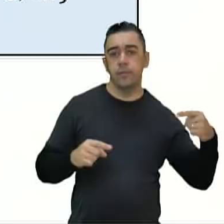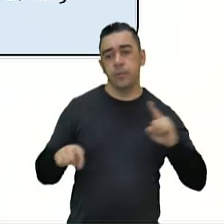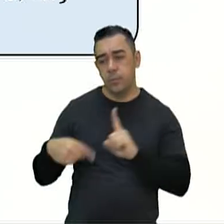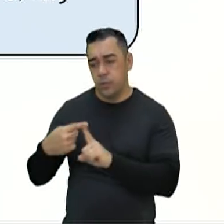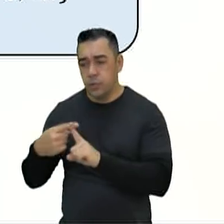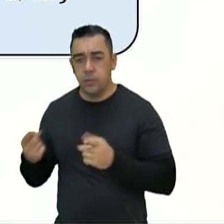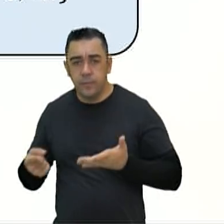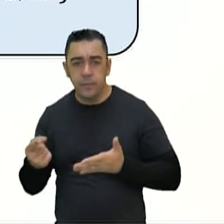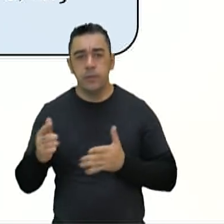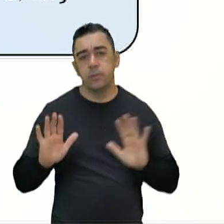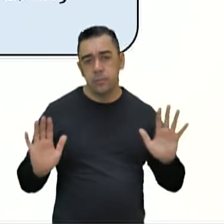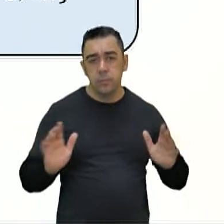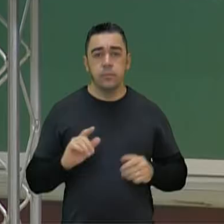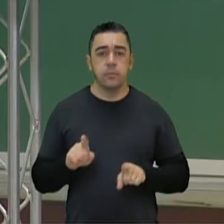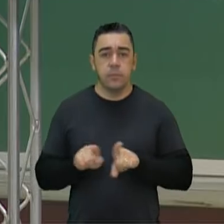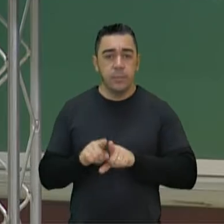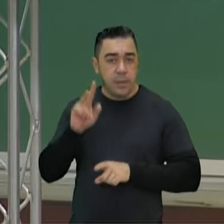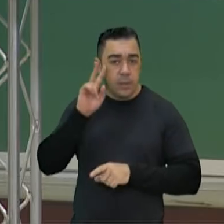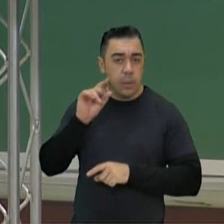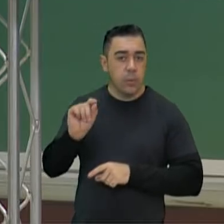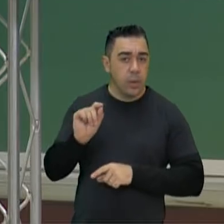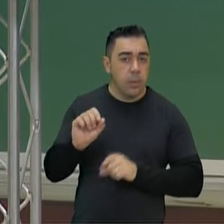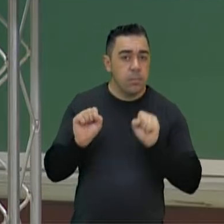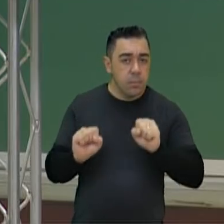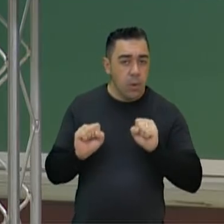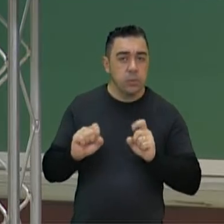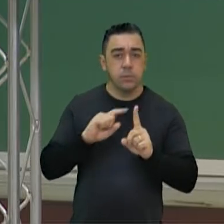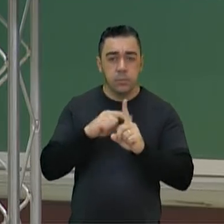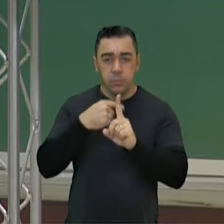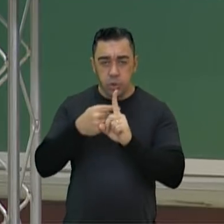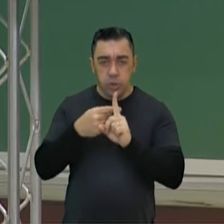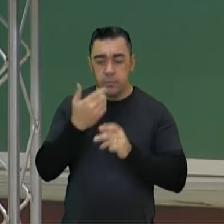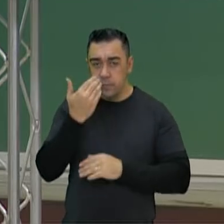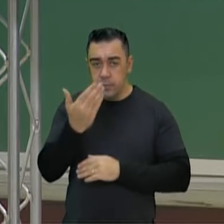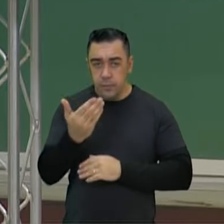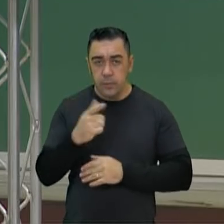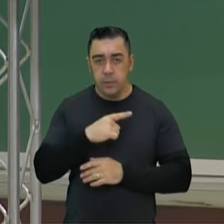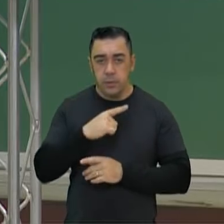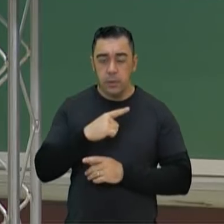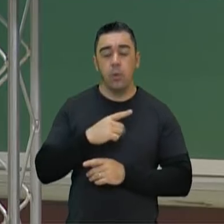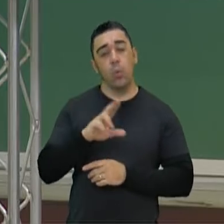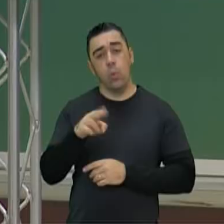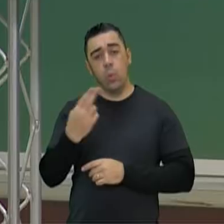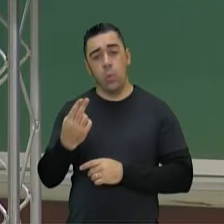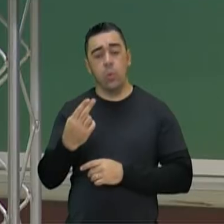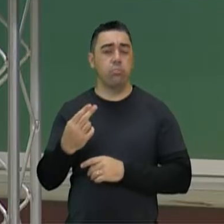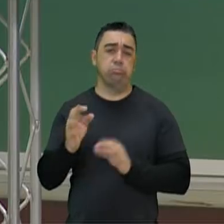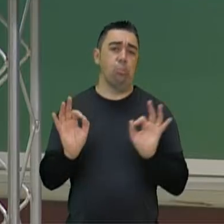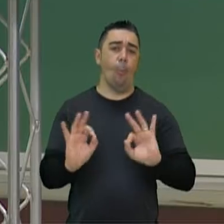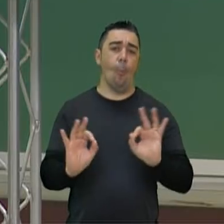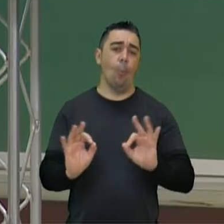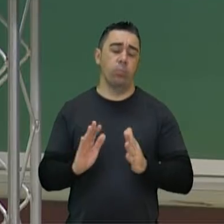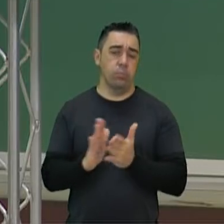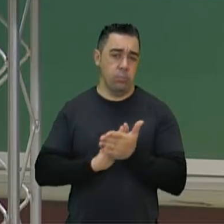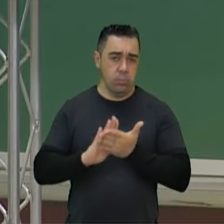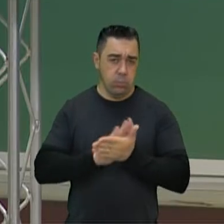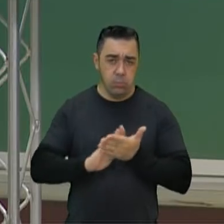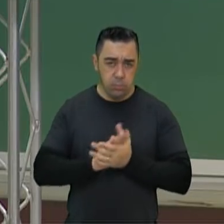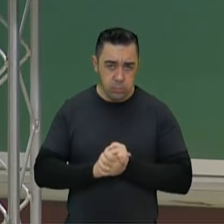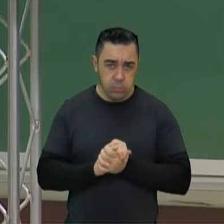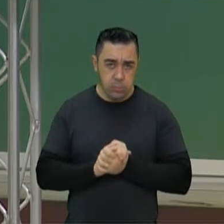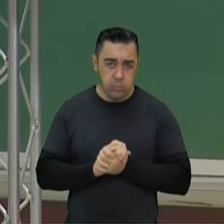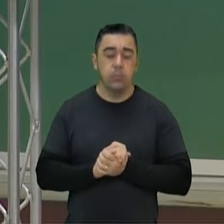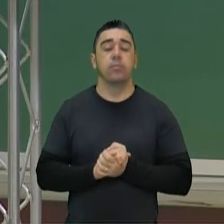maneira. Lembrando, pode ter o sinal positivo na frente ou sem o sinal positivo na